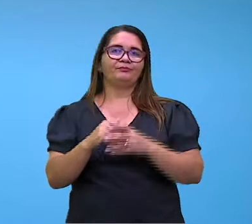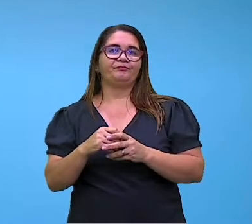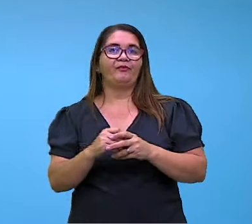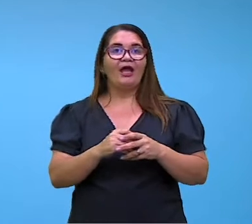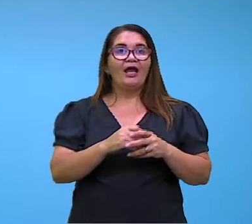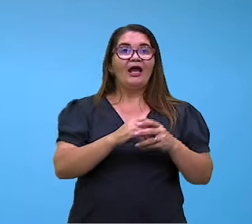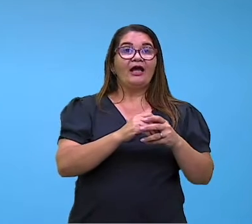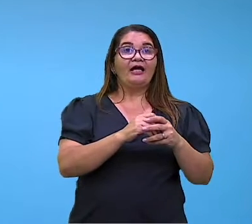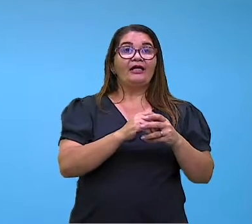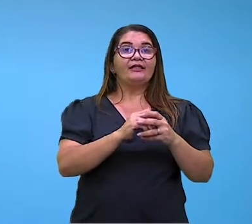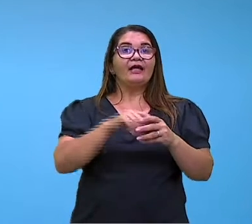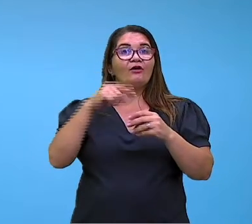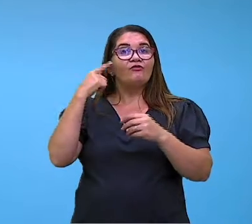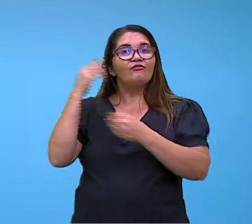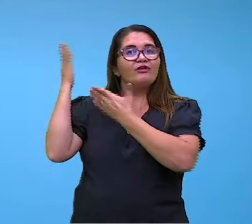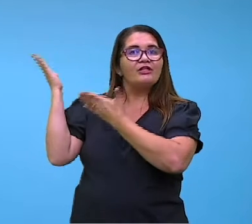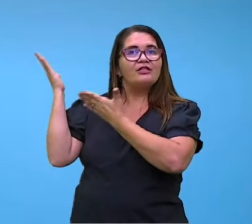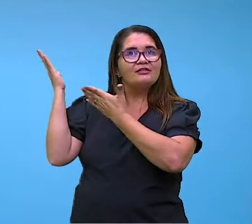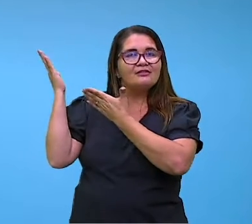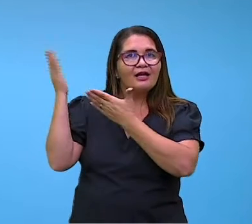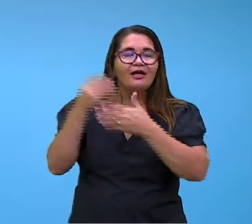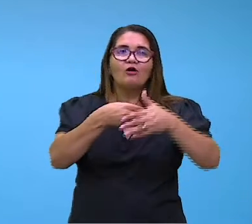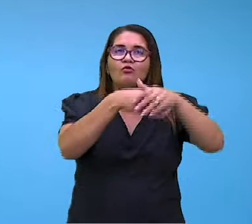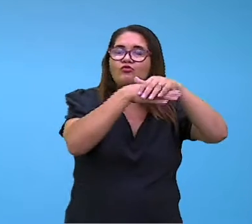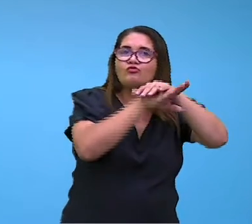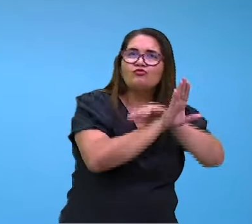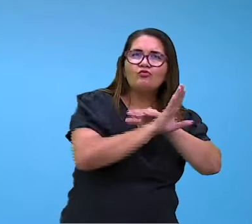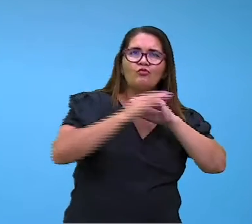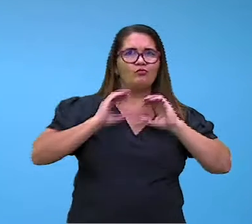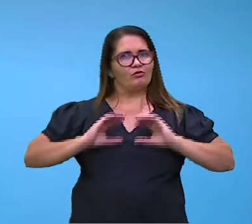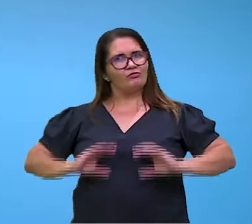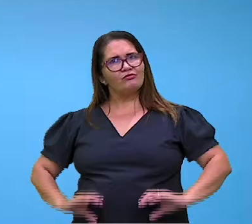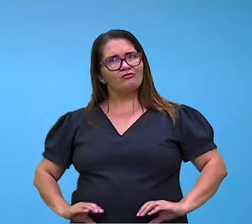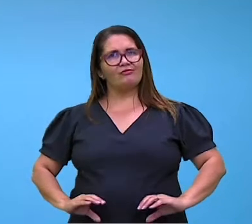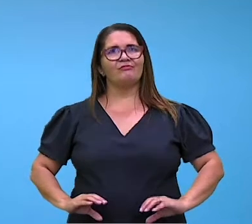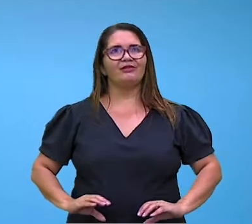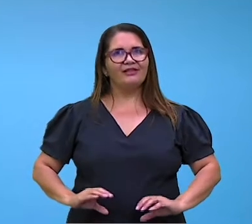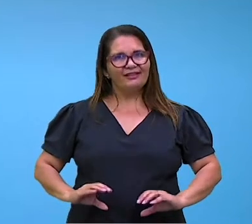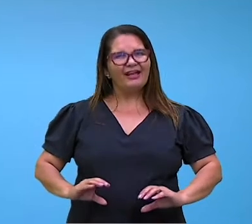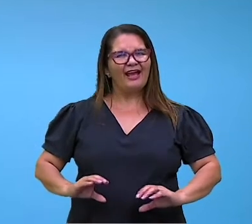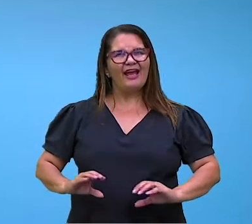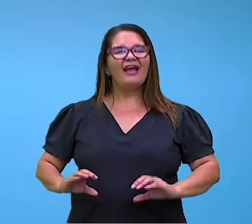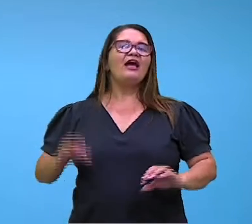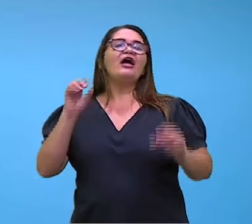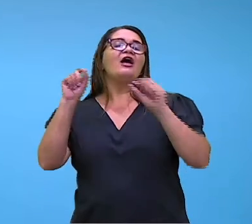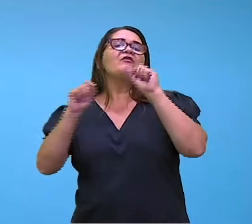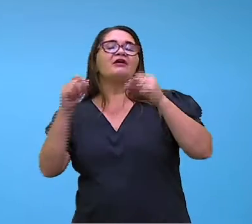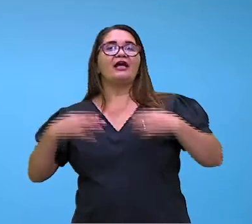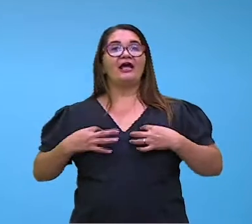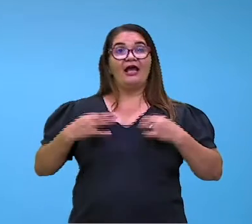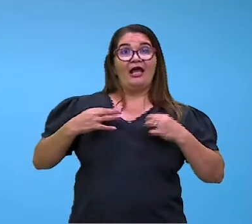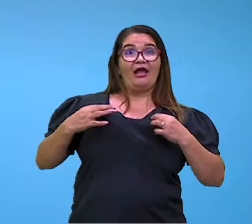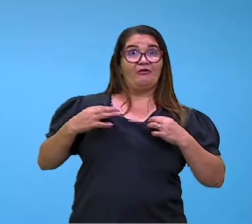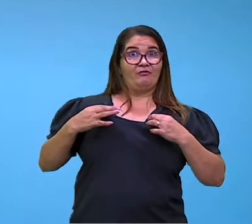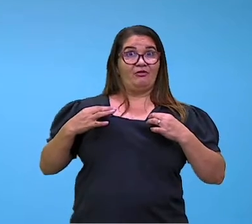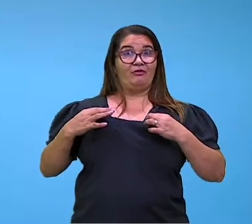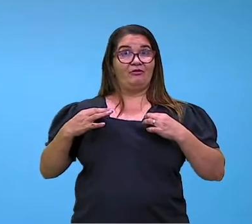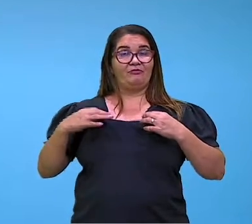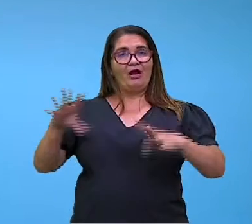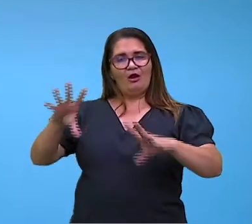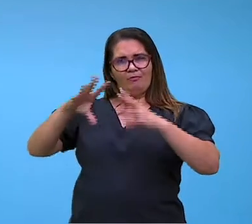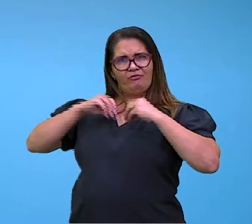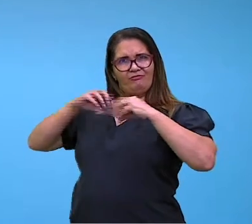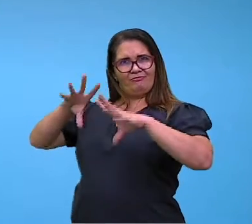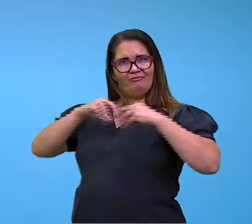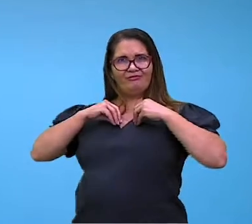Costume, que é fantasia, traje, tipo, então não é um fantasia, é o costume, ok?